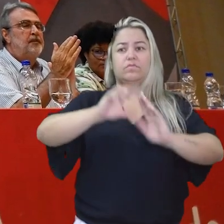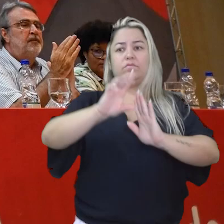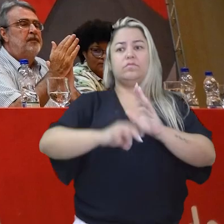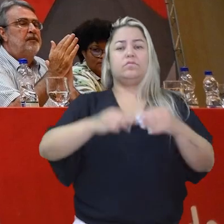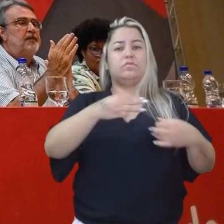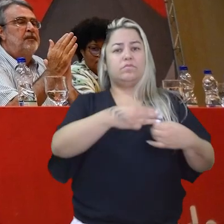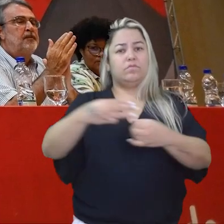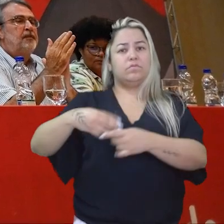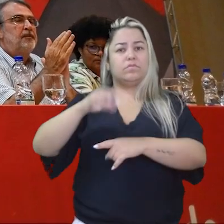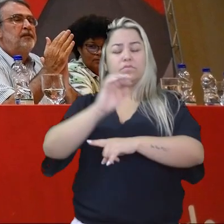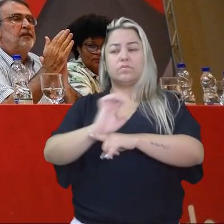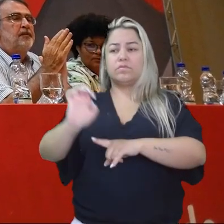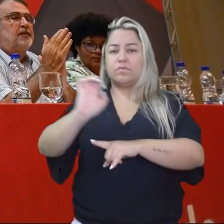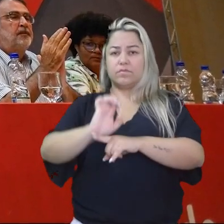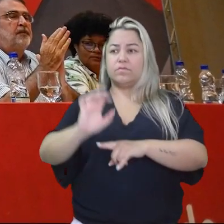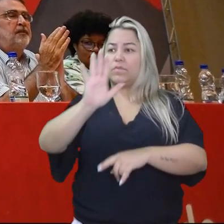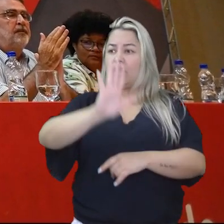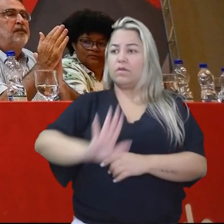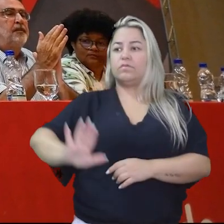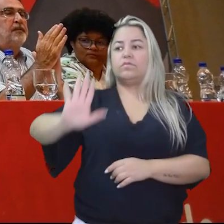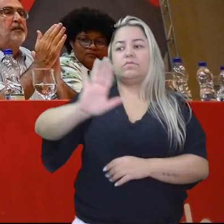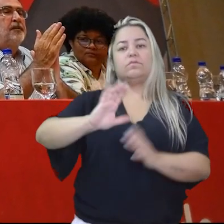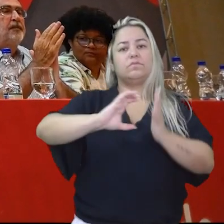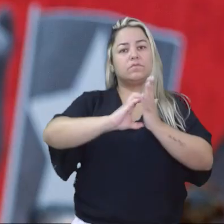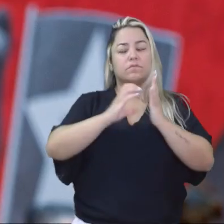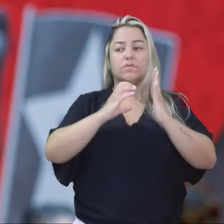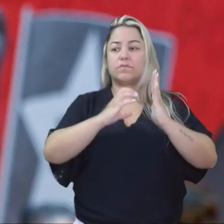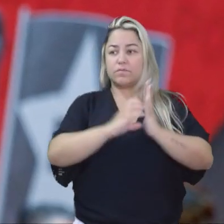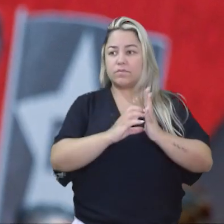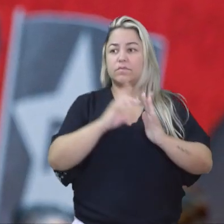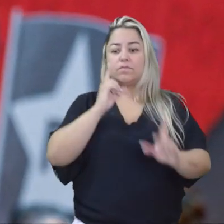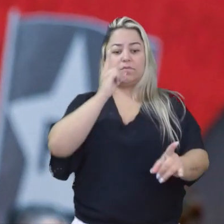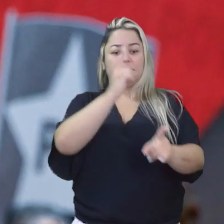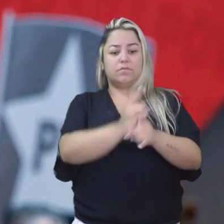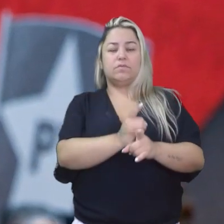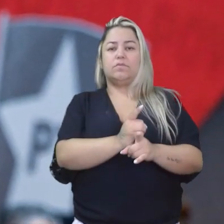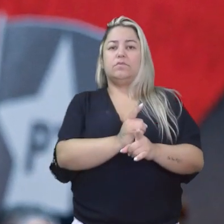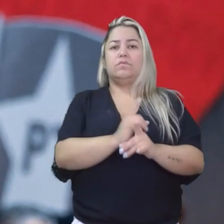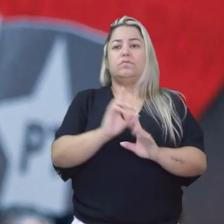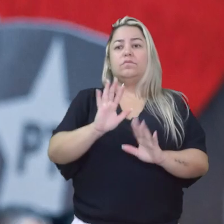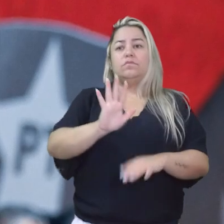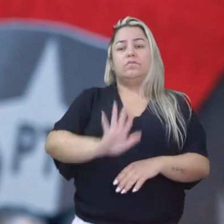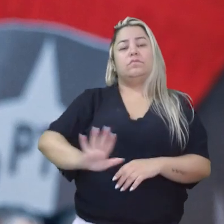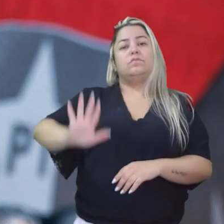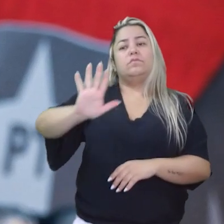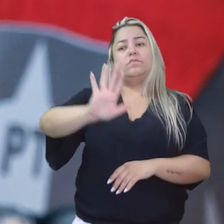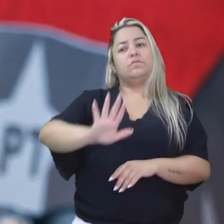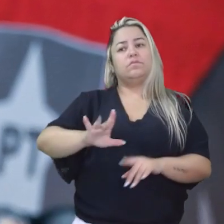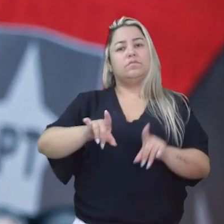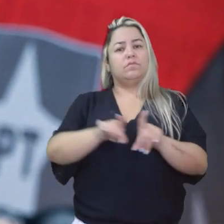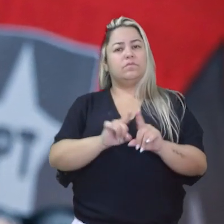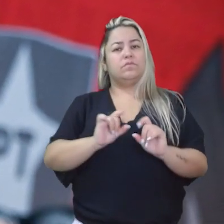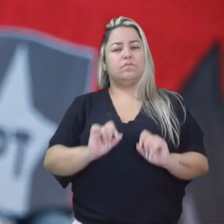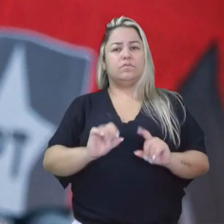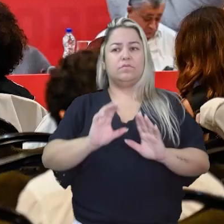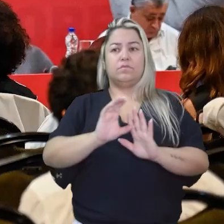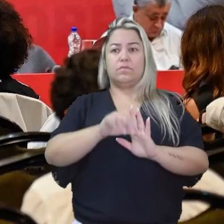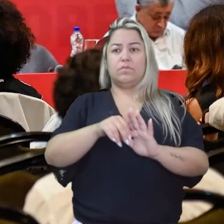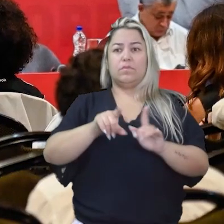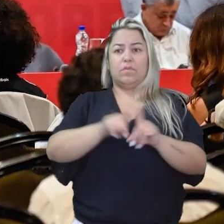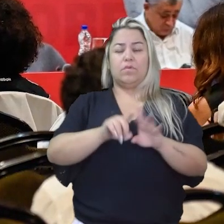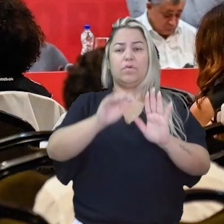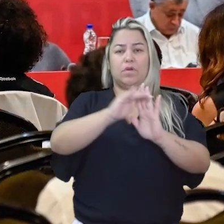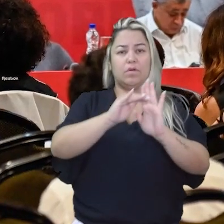direções municipais, estaduais e nacional do partido. Nesse encontro, o Diretório Nacional aprovou a resolução de calendário